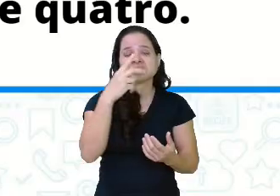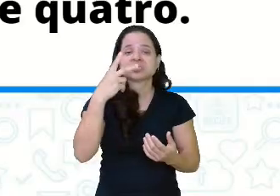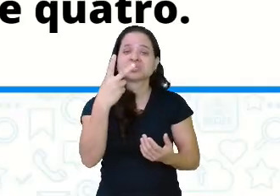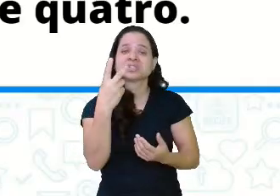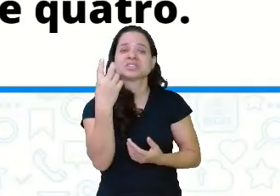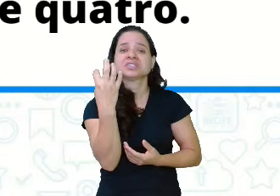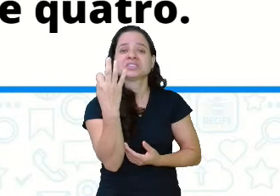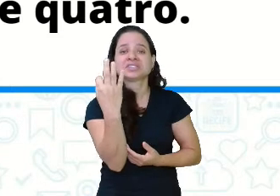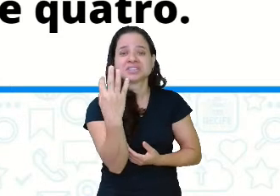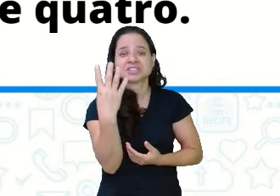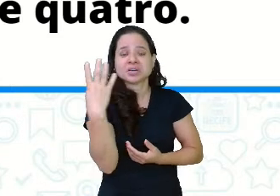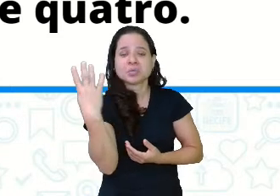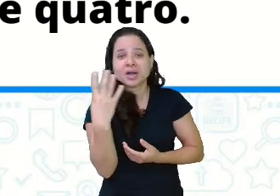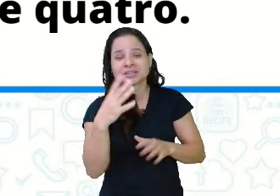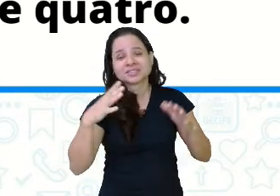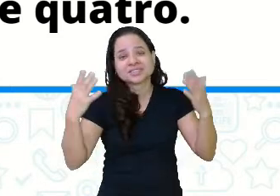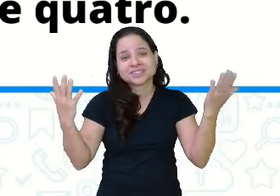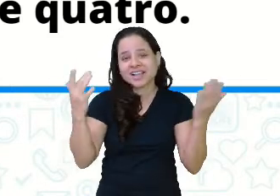1234.